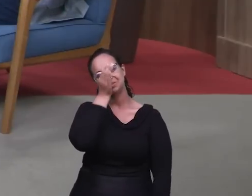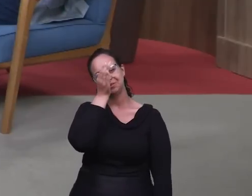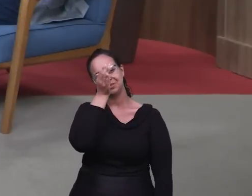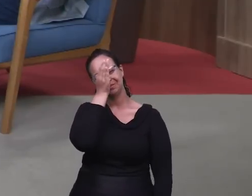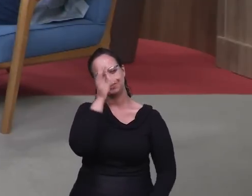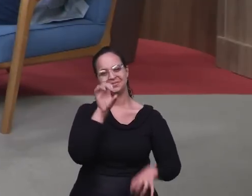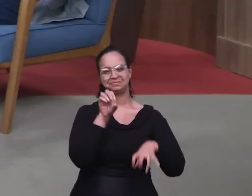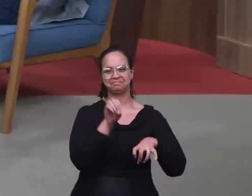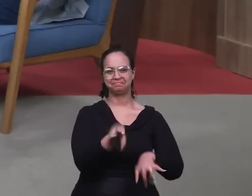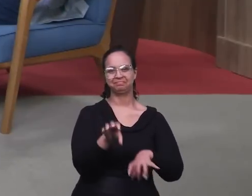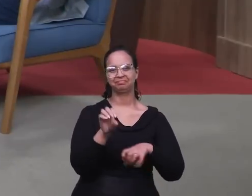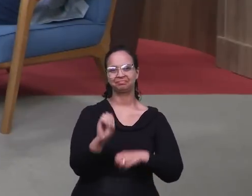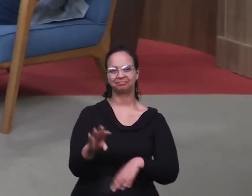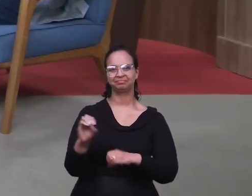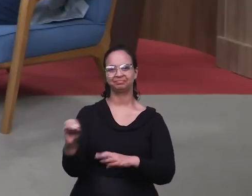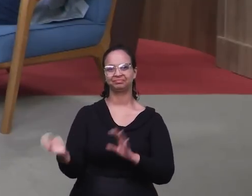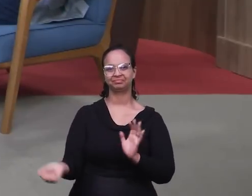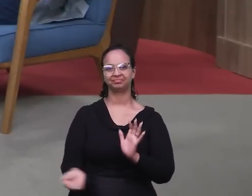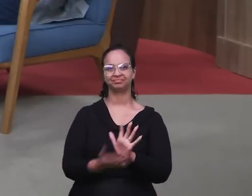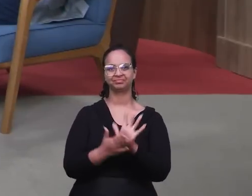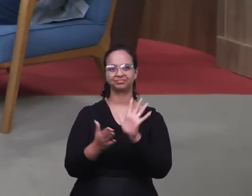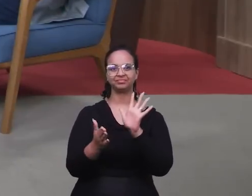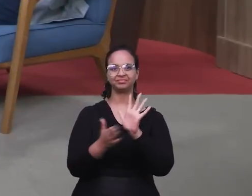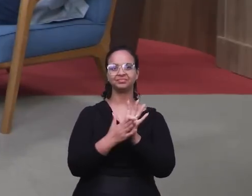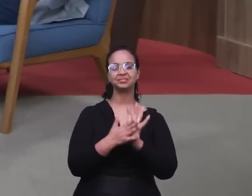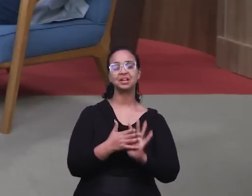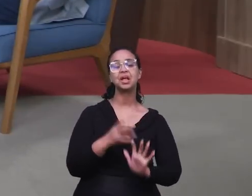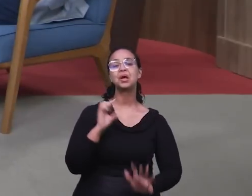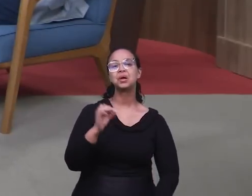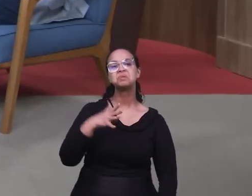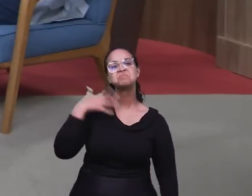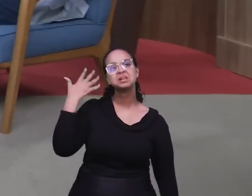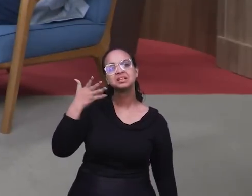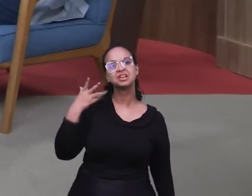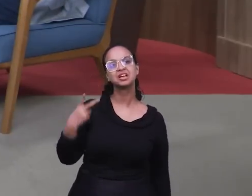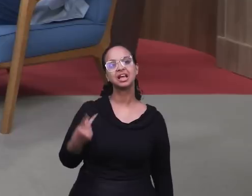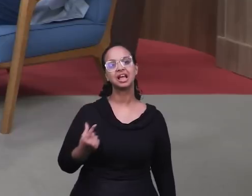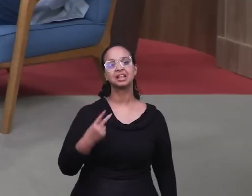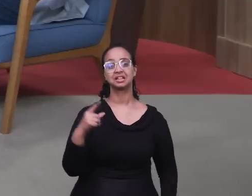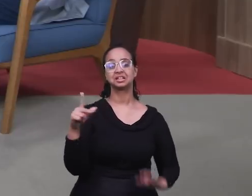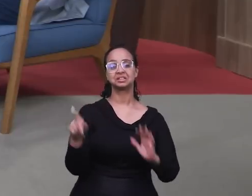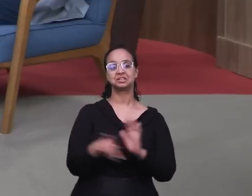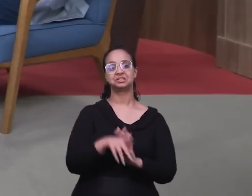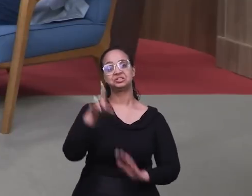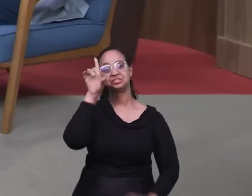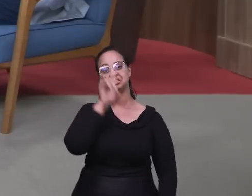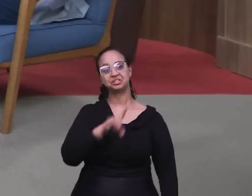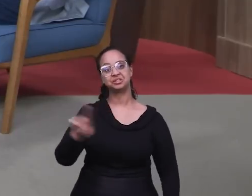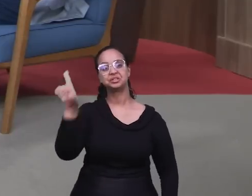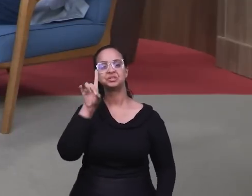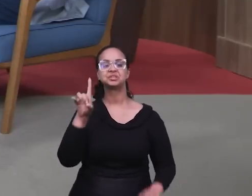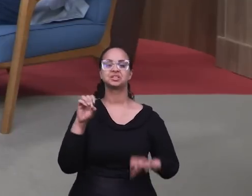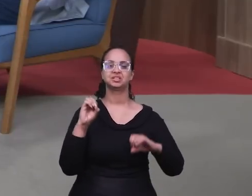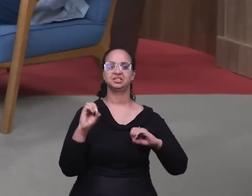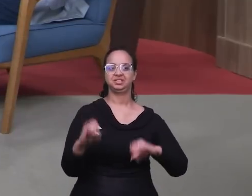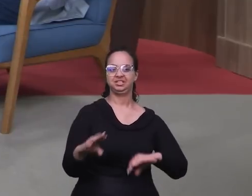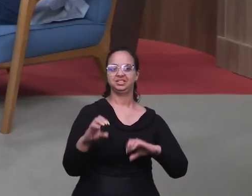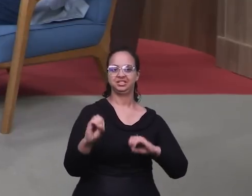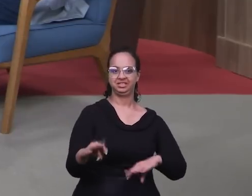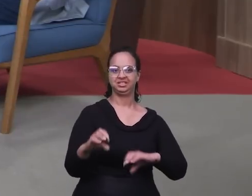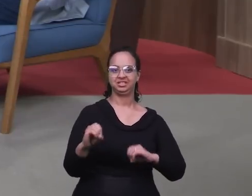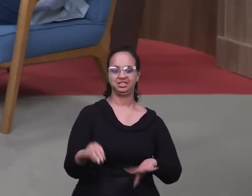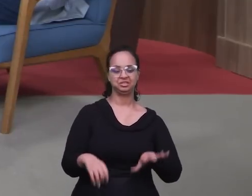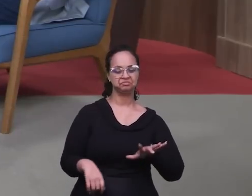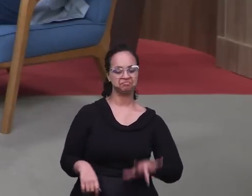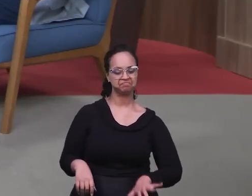tia Janaína Zumac vai continuar a trabalhar com o louvor Esta é a Mensagem Eterna de Deus, hoje ensinando os